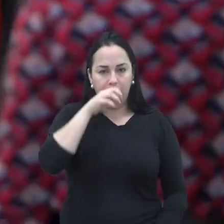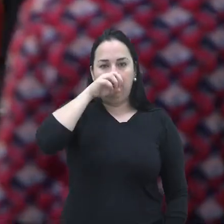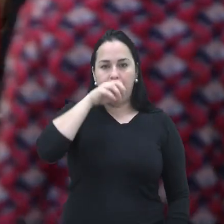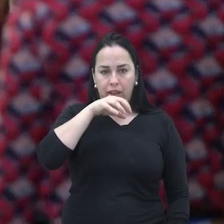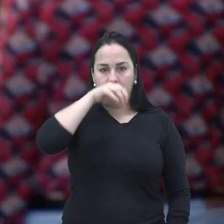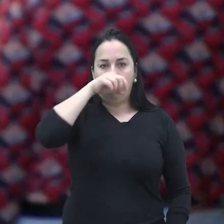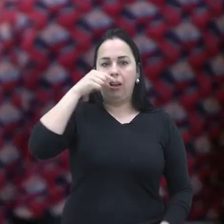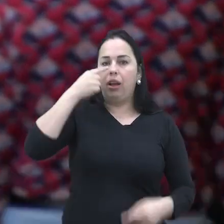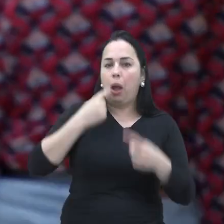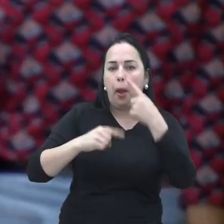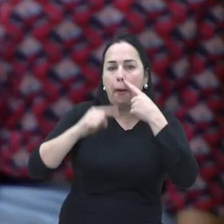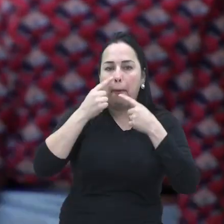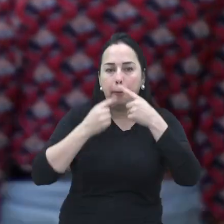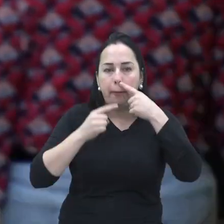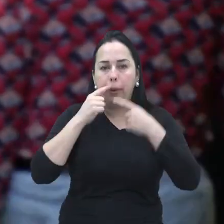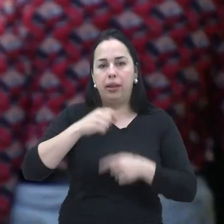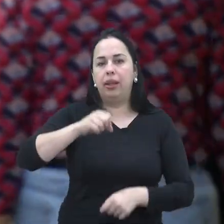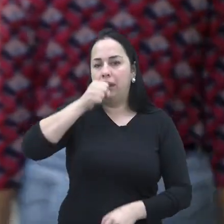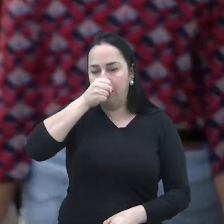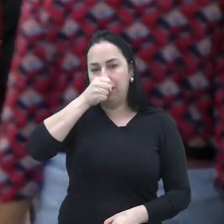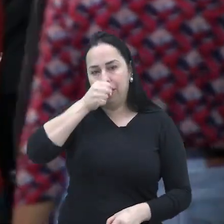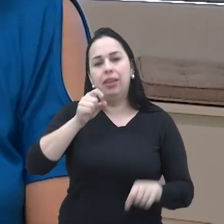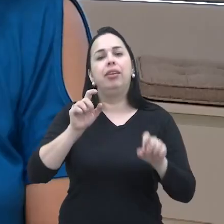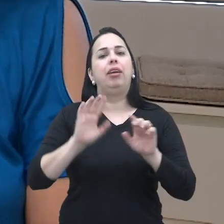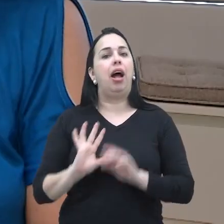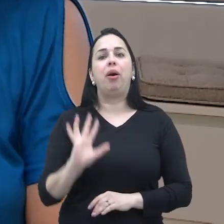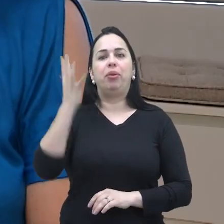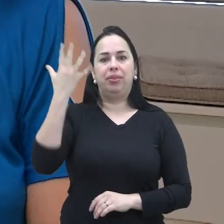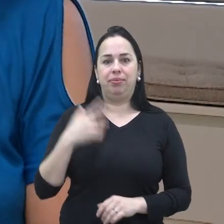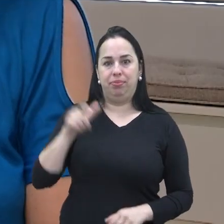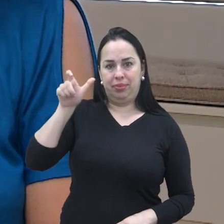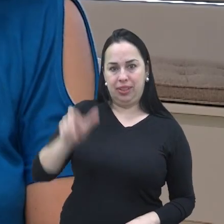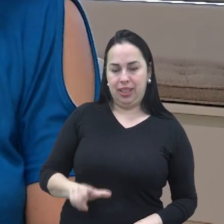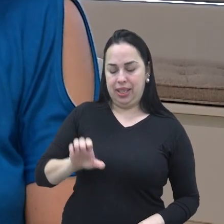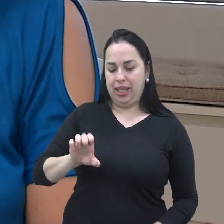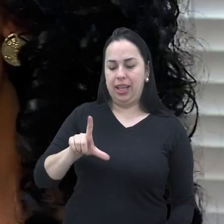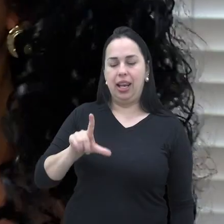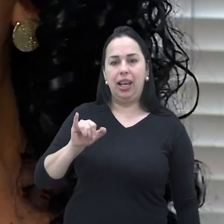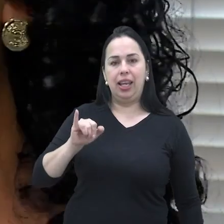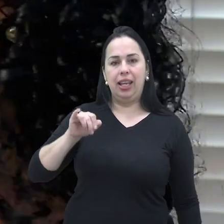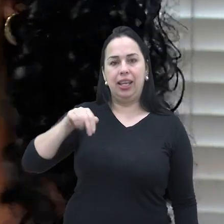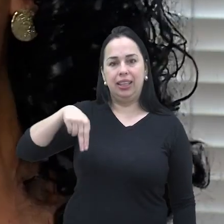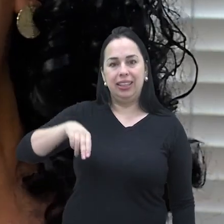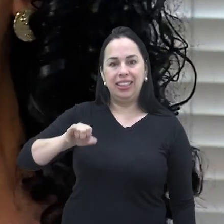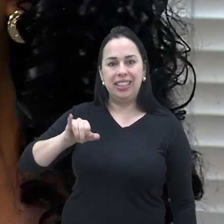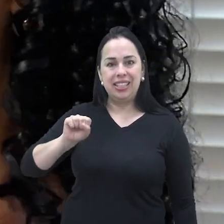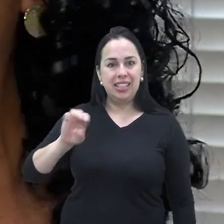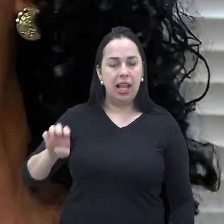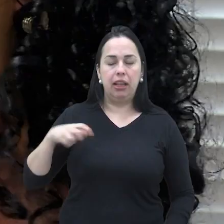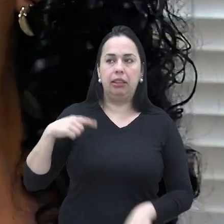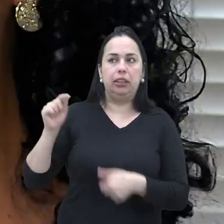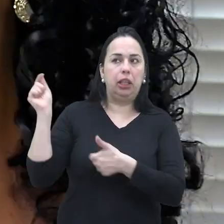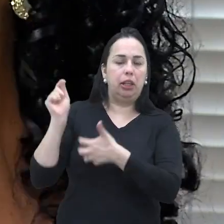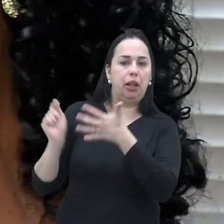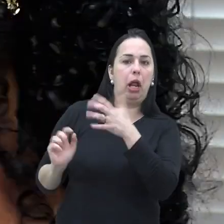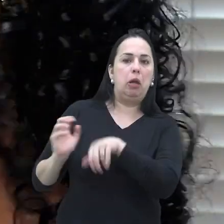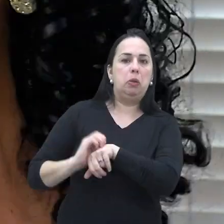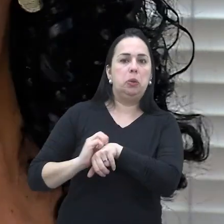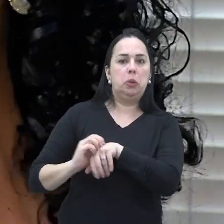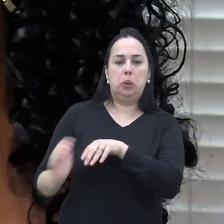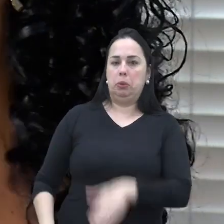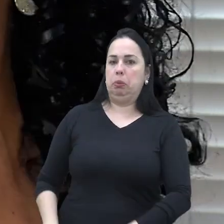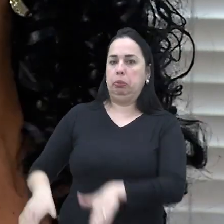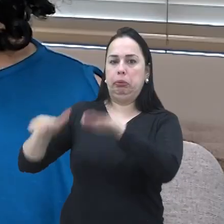nariz entupido, coriza e espirros são comuns. Helenice sabe bem como é. Lida com diversas alergias desde